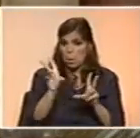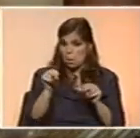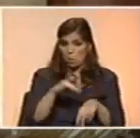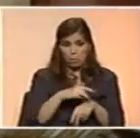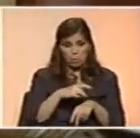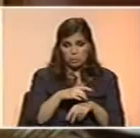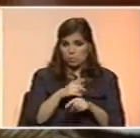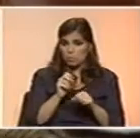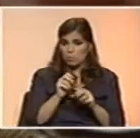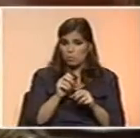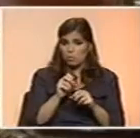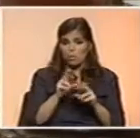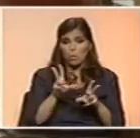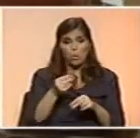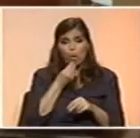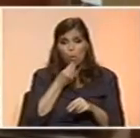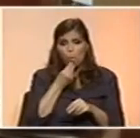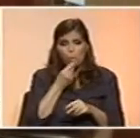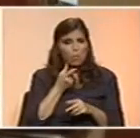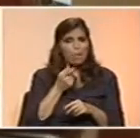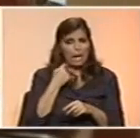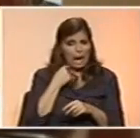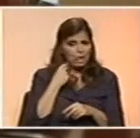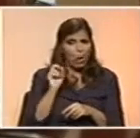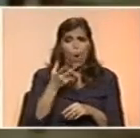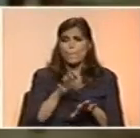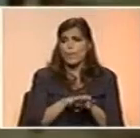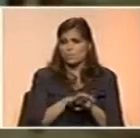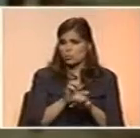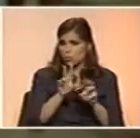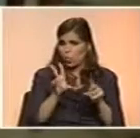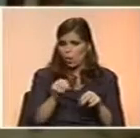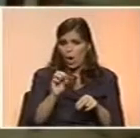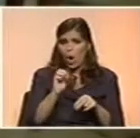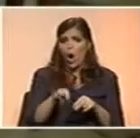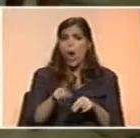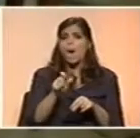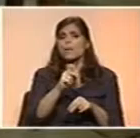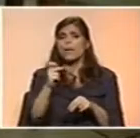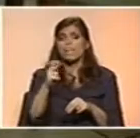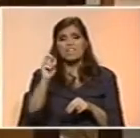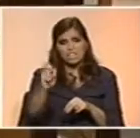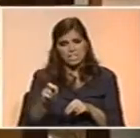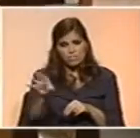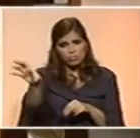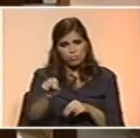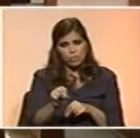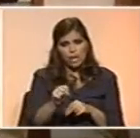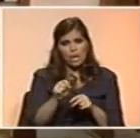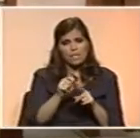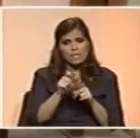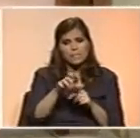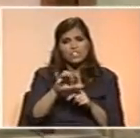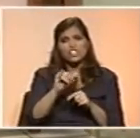doente, nunca provou carne nem peixe. O ômega 3 do peixe, vamos buscar as sementes de chia, depois